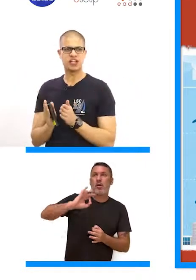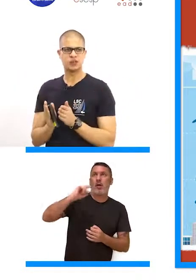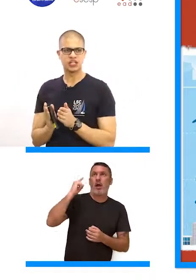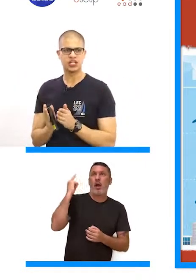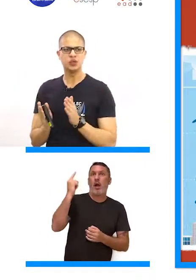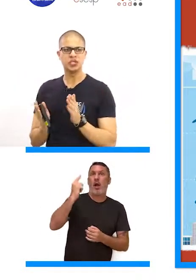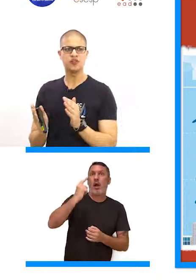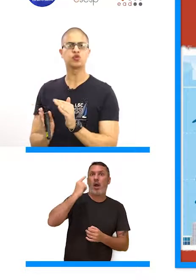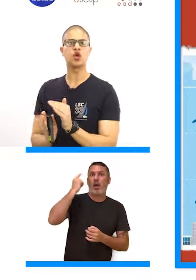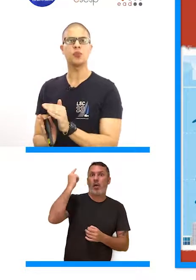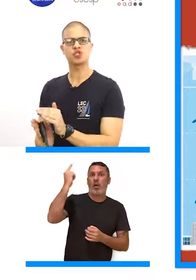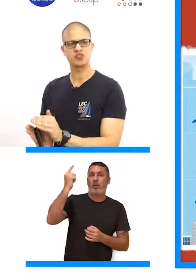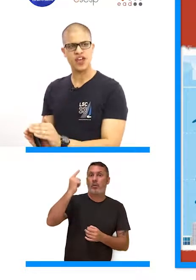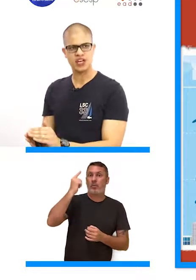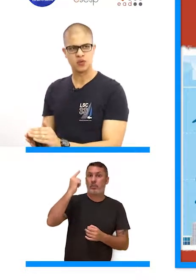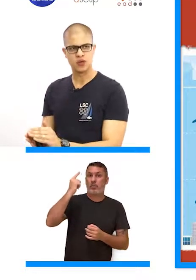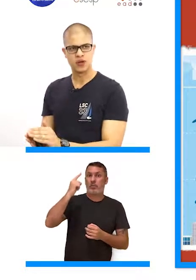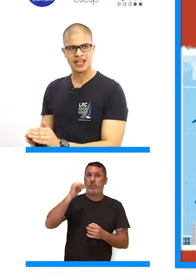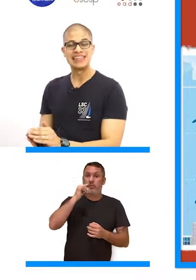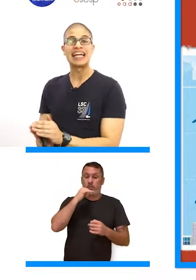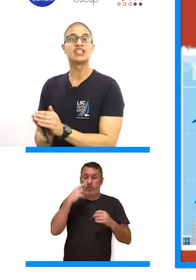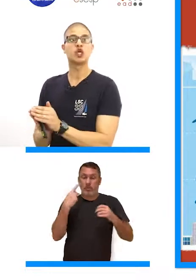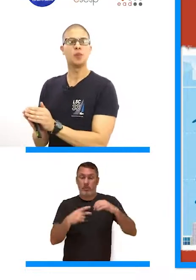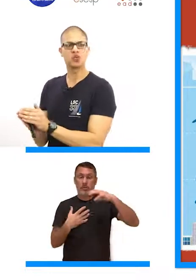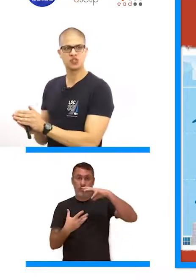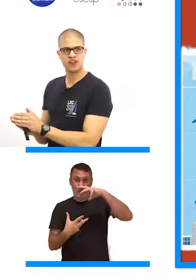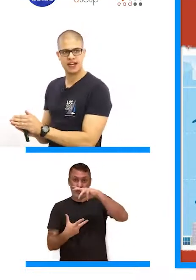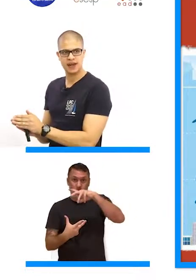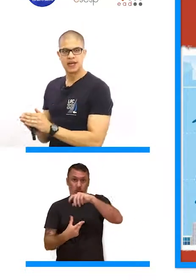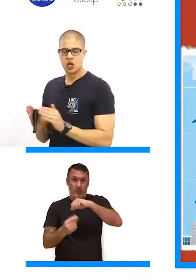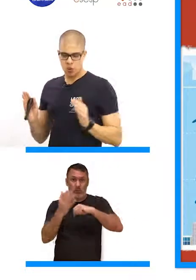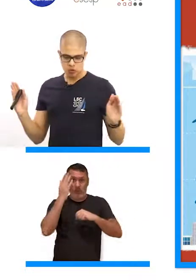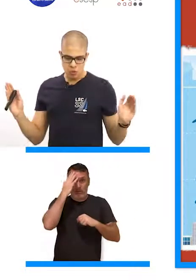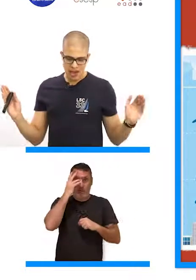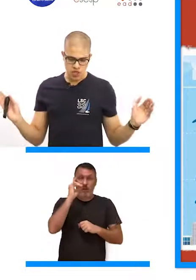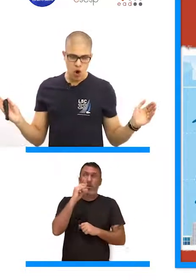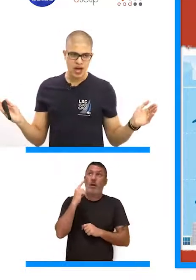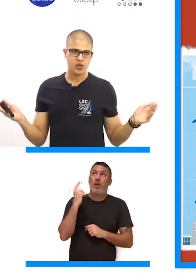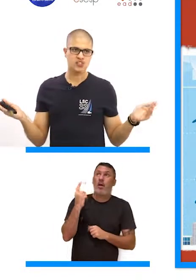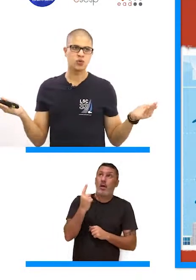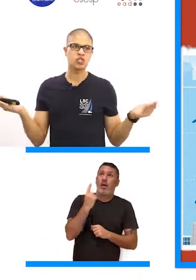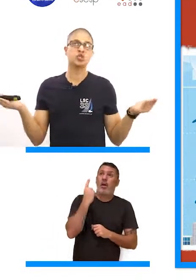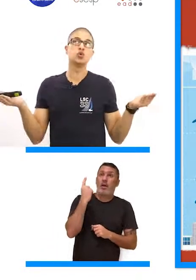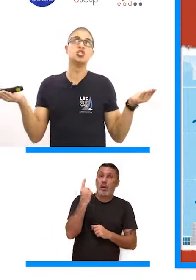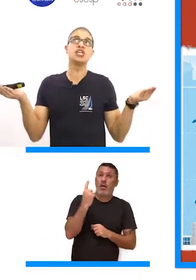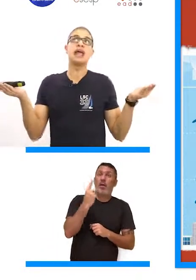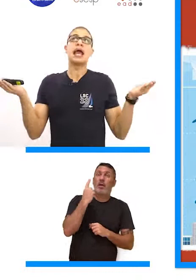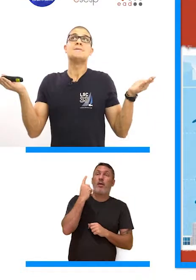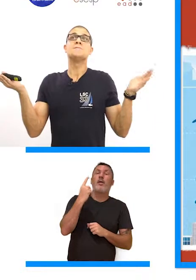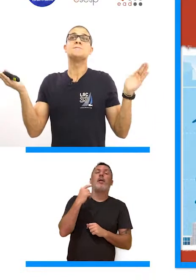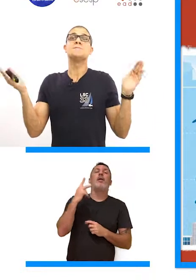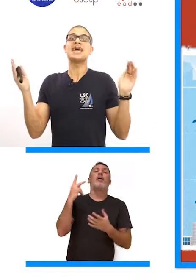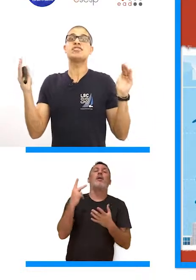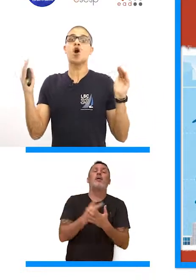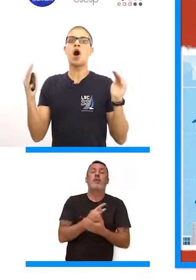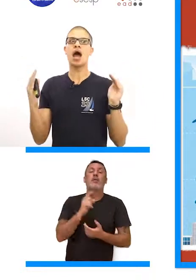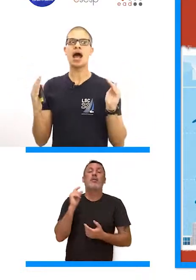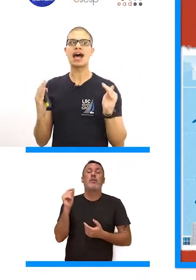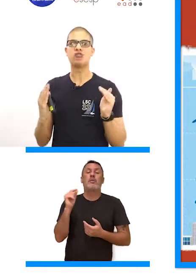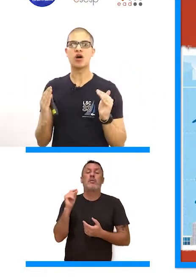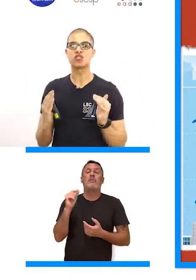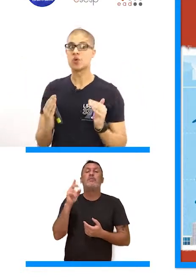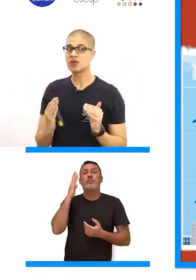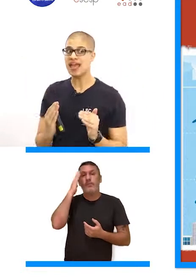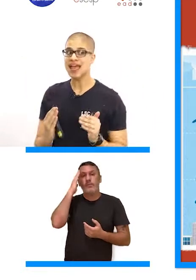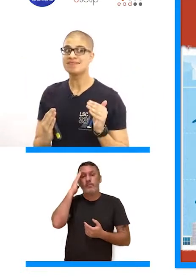estamos falando aqui no nível troposférico, na troposfera, quanto maior a nossa altitude, menor